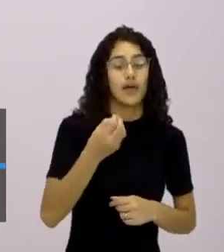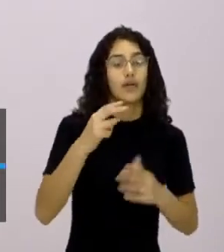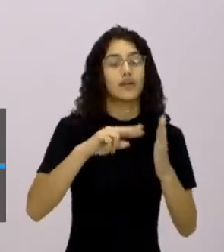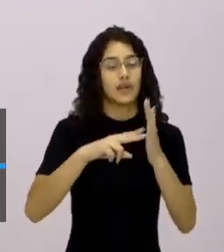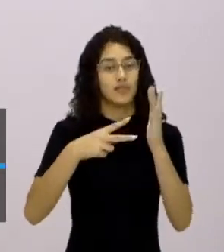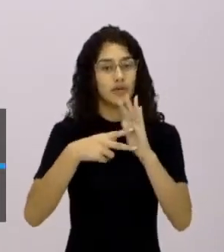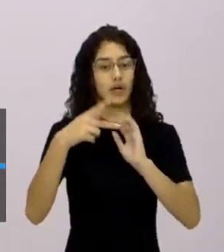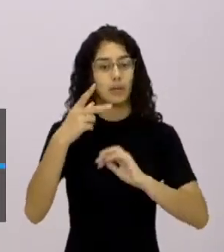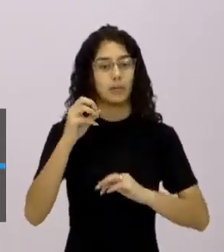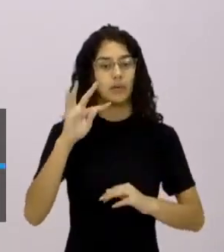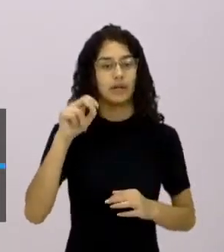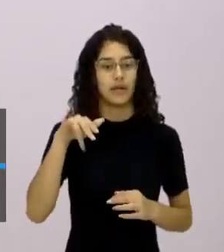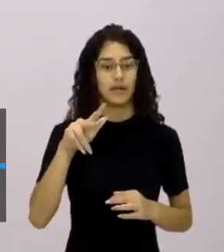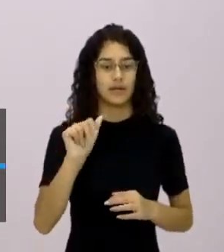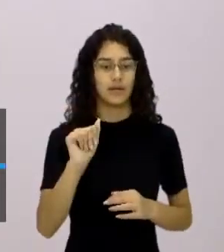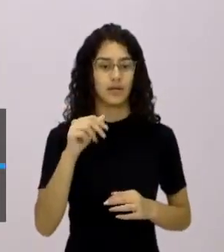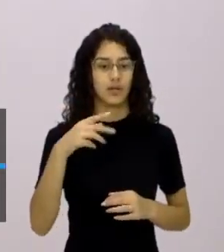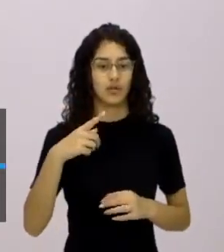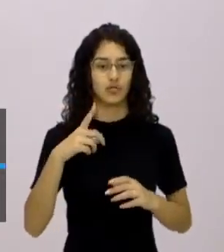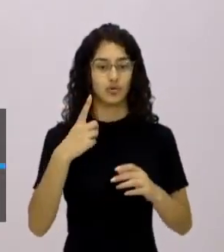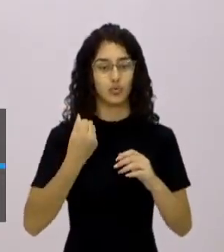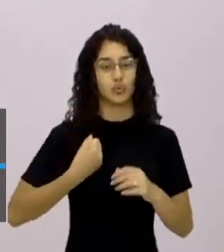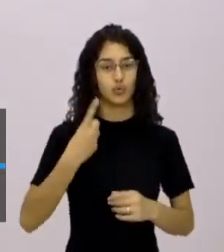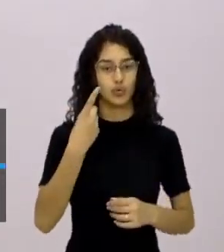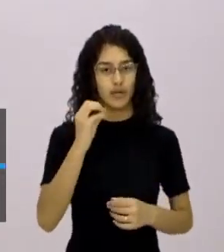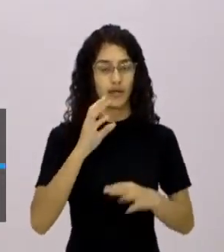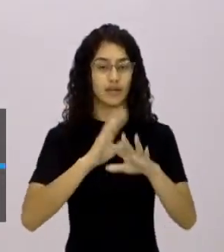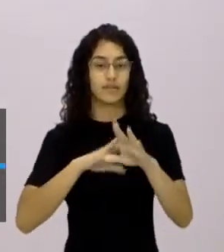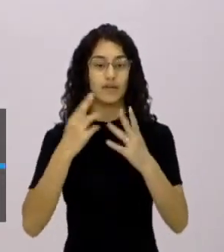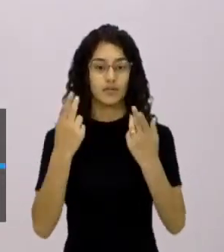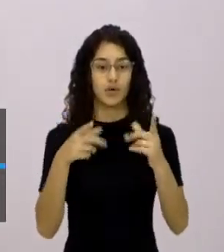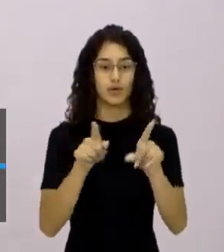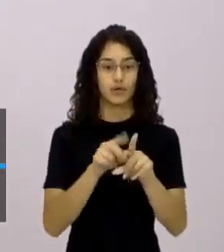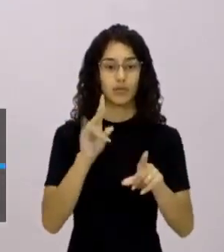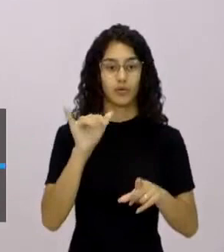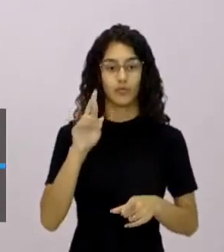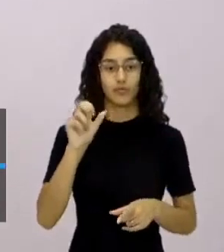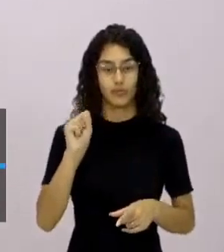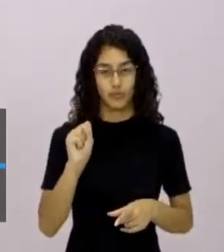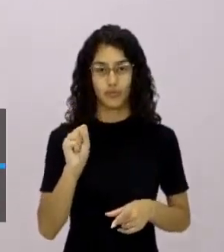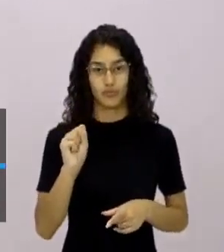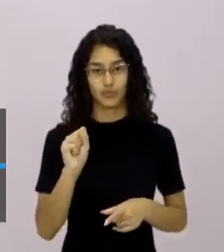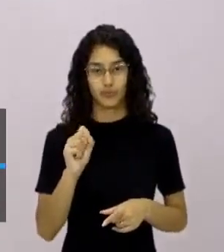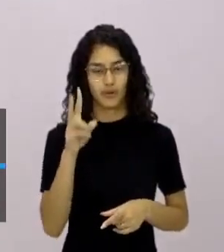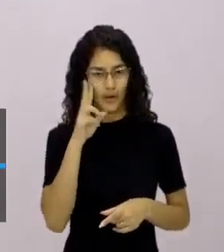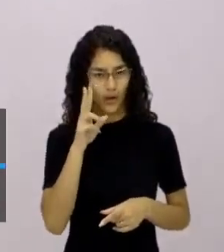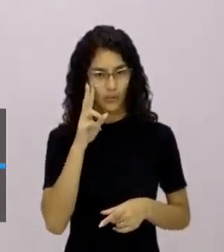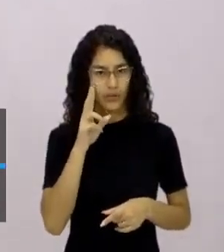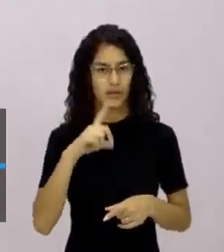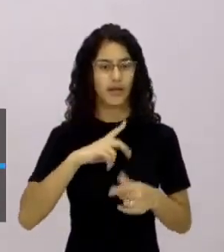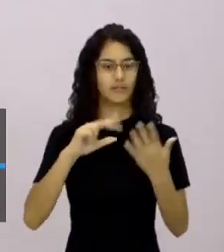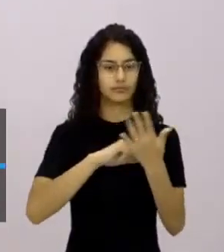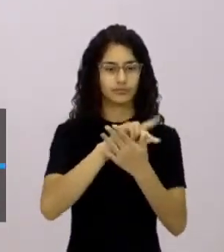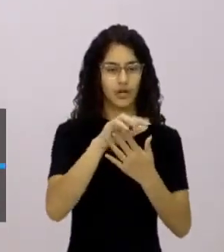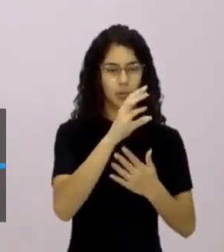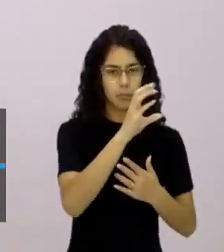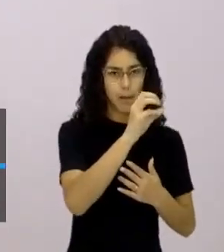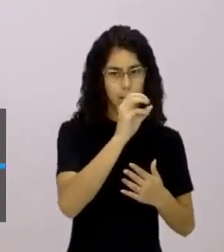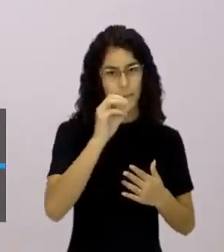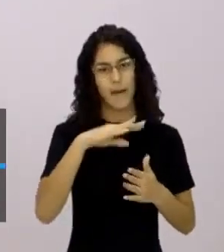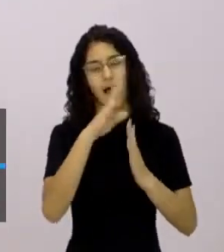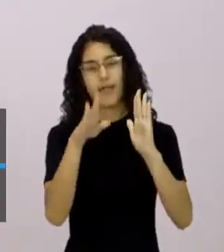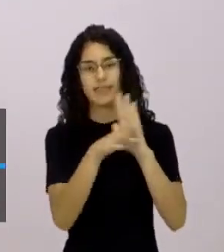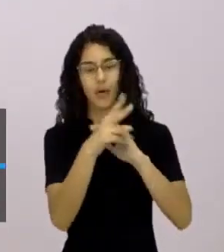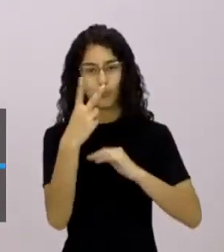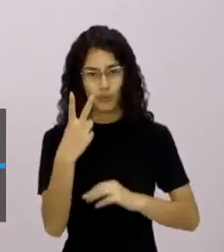de 10, tá certo? E a mesma coisa a gente faz com o tamanho do vírus, ó. O tamanho do vírus não tem um monte de zerinho até chegar no